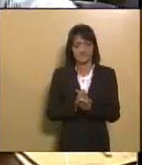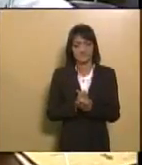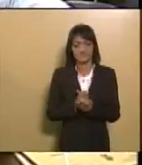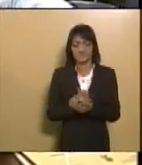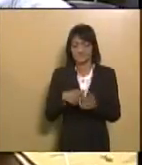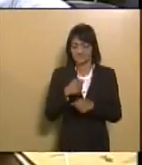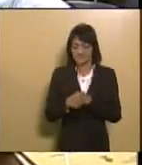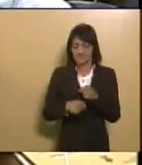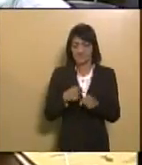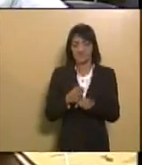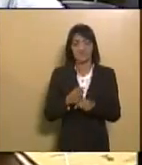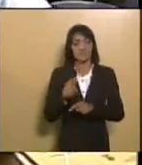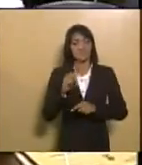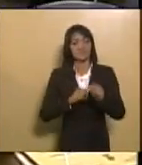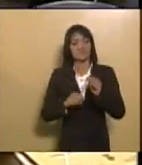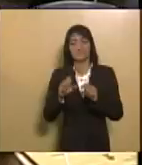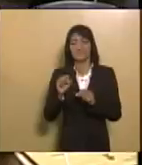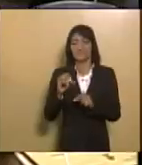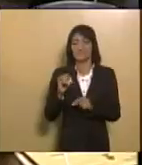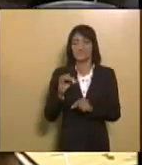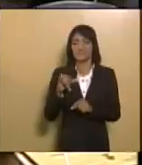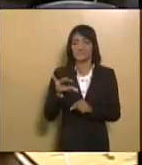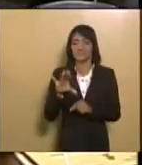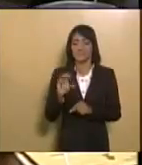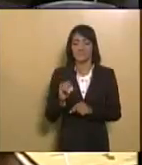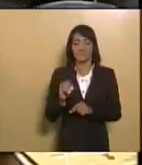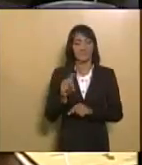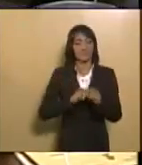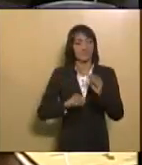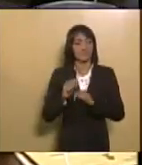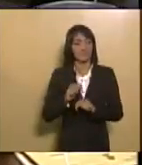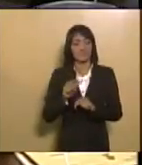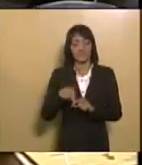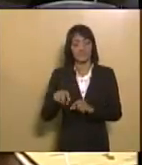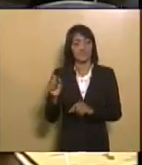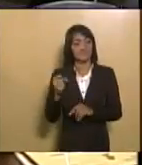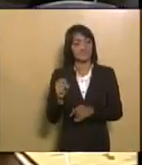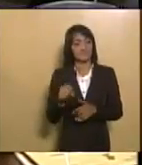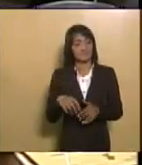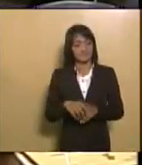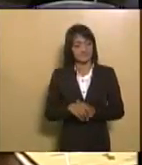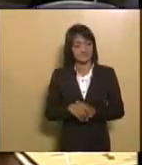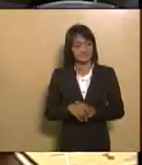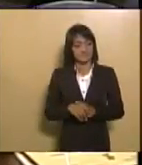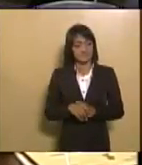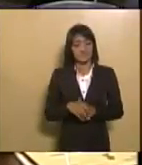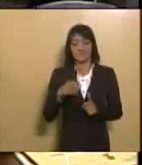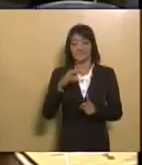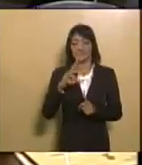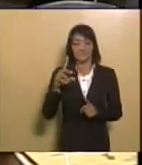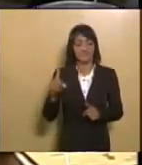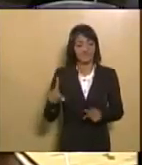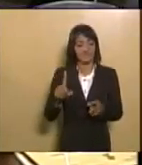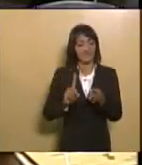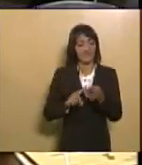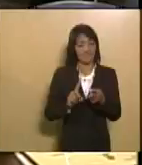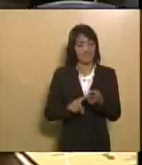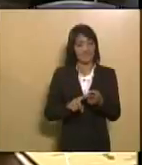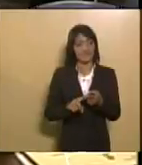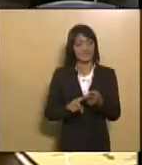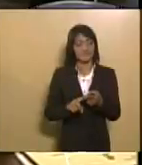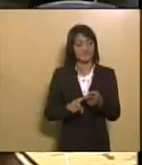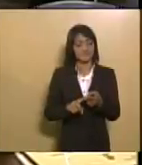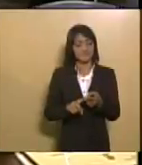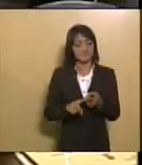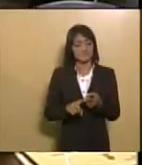anuário socioeconômico de Sergipe, e o coordenador do DIES,